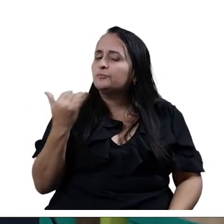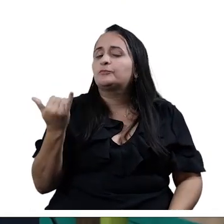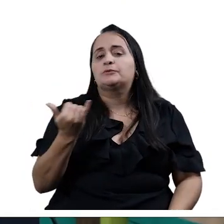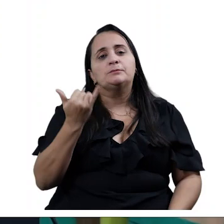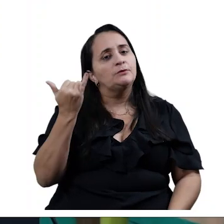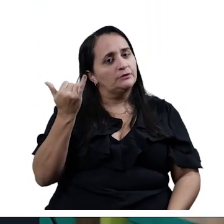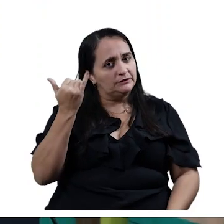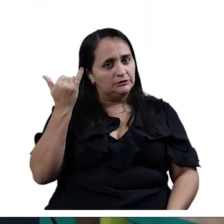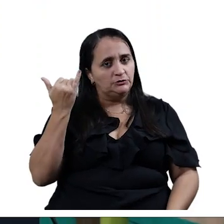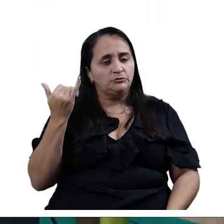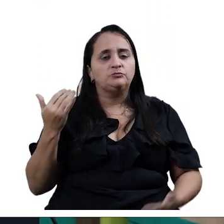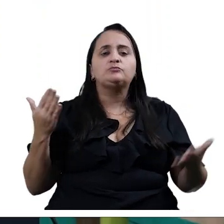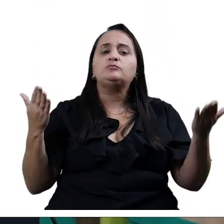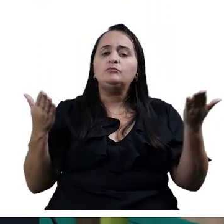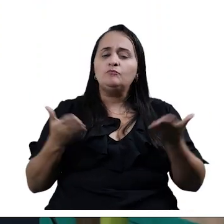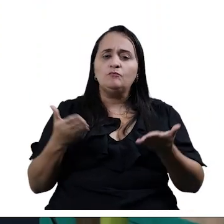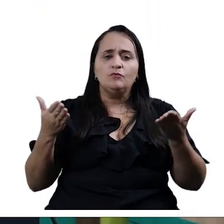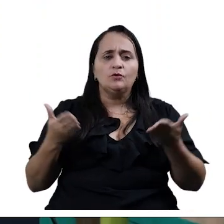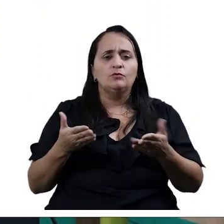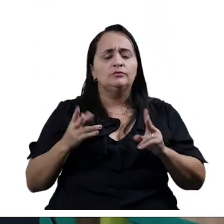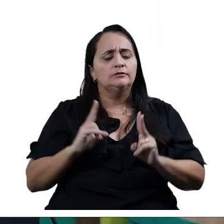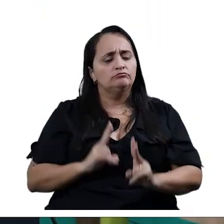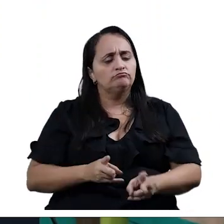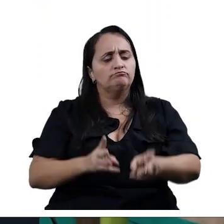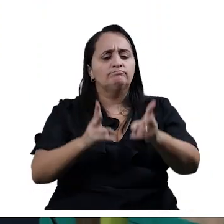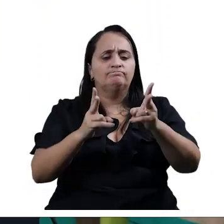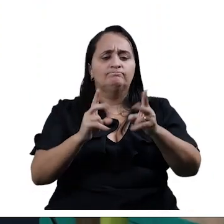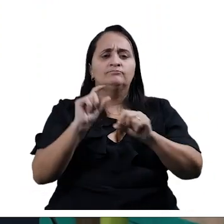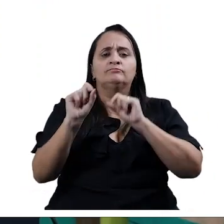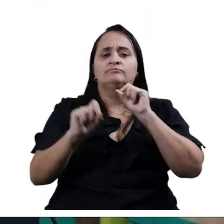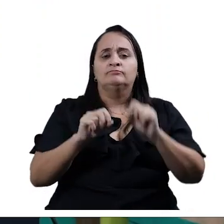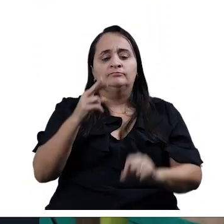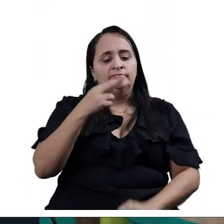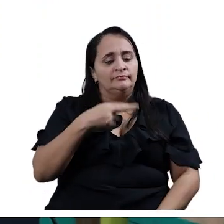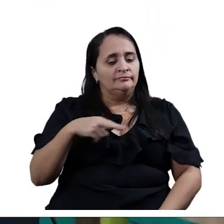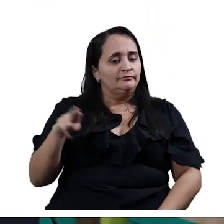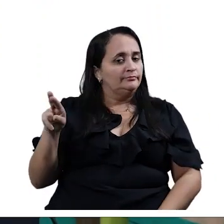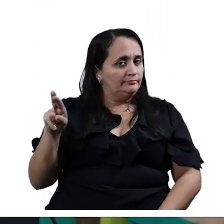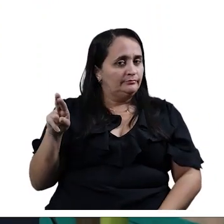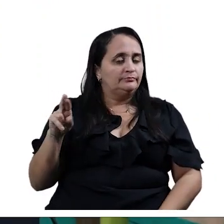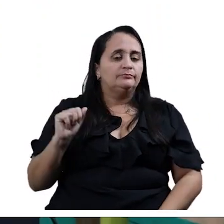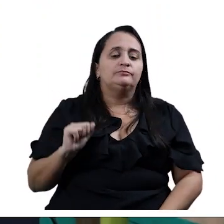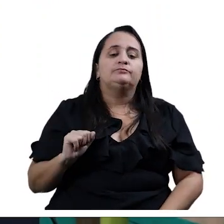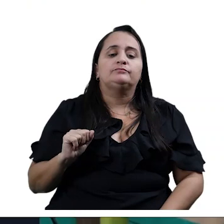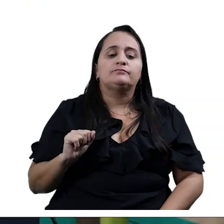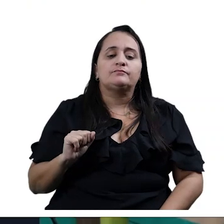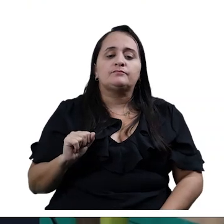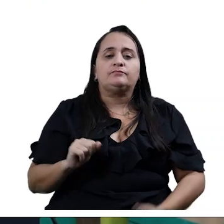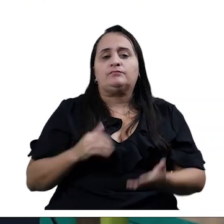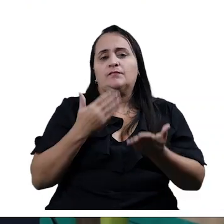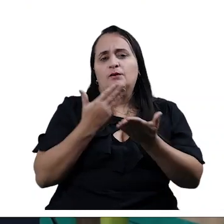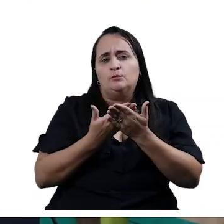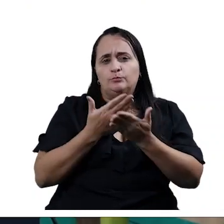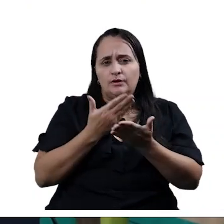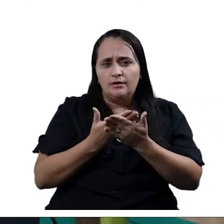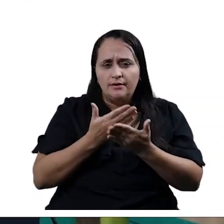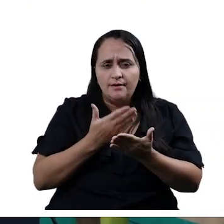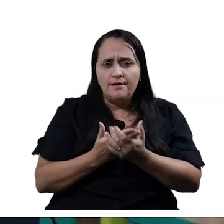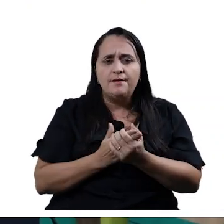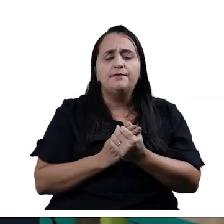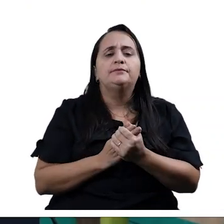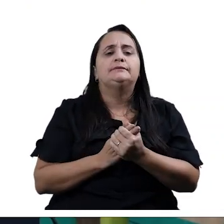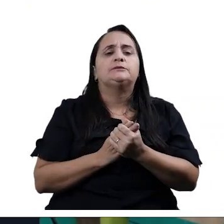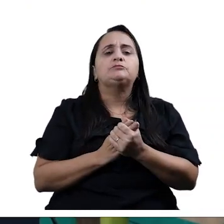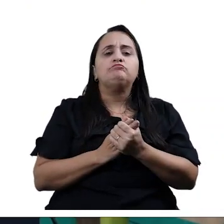muito importante, tá? Hoje nós vamos dar prosseguimento à nossa revisão. Na aula anterior, nós